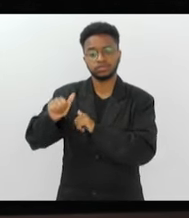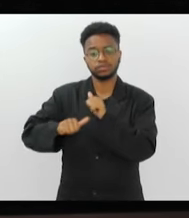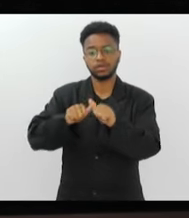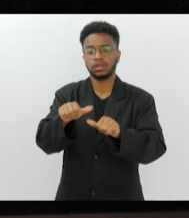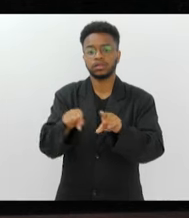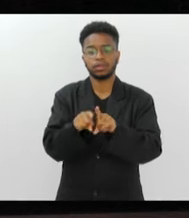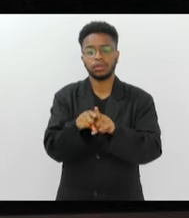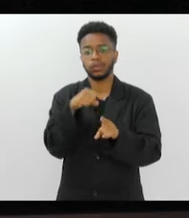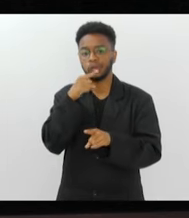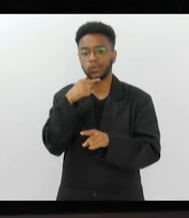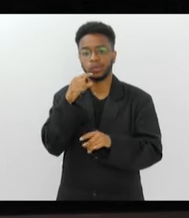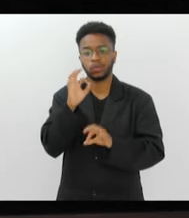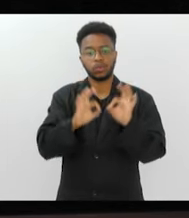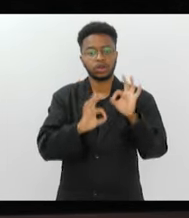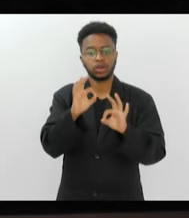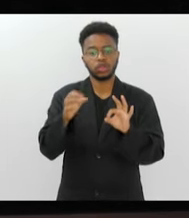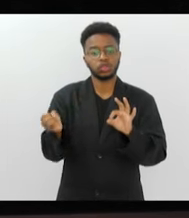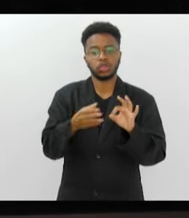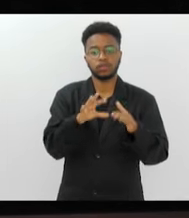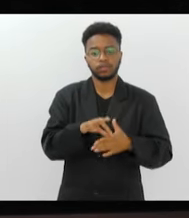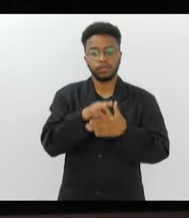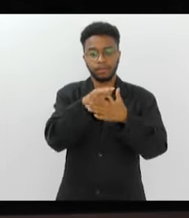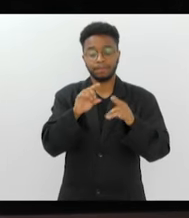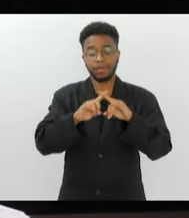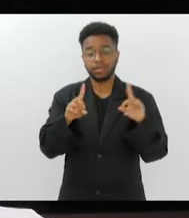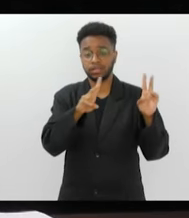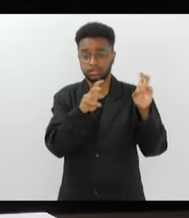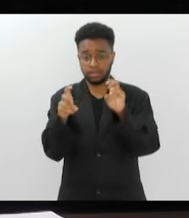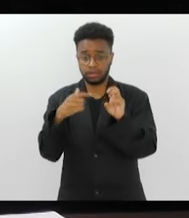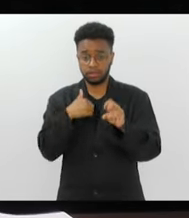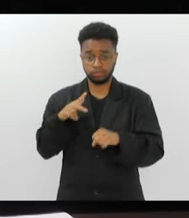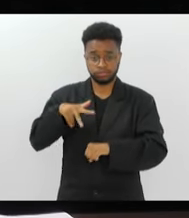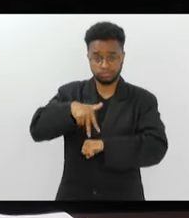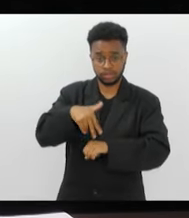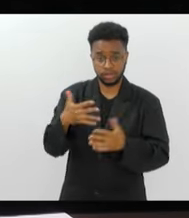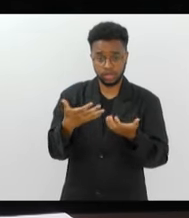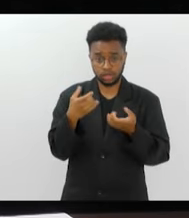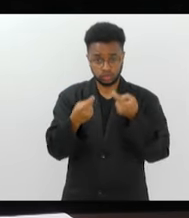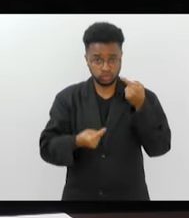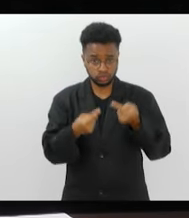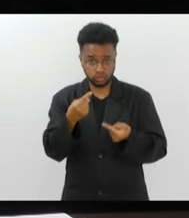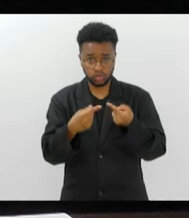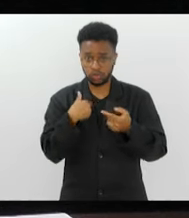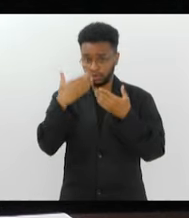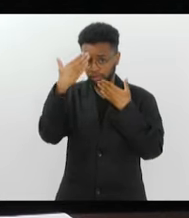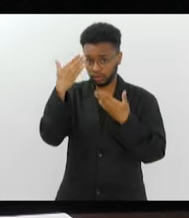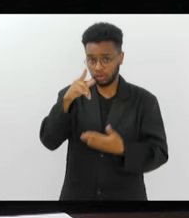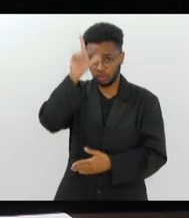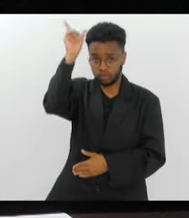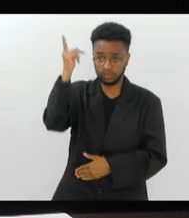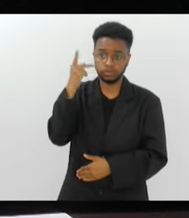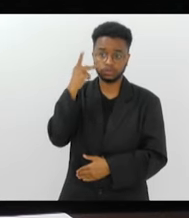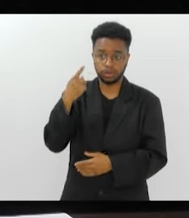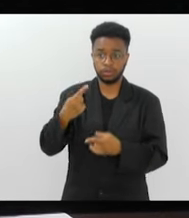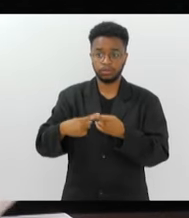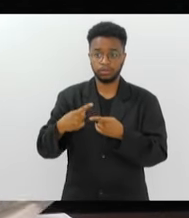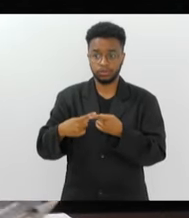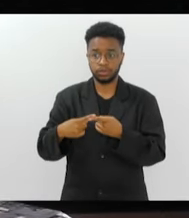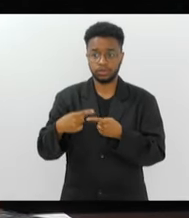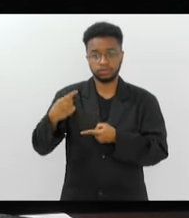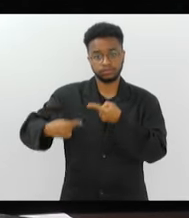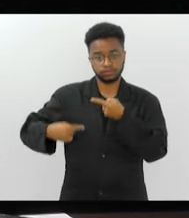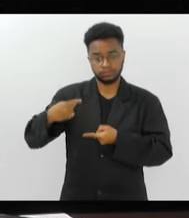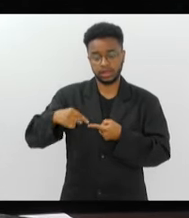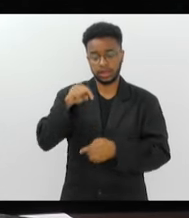de construção de novas lideranças. Mas os temas que me trouxeram aqui, e agradeço ao deputado Luiz Paulo por introduzir o tema e a gente poder fazer aqui o